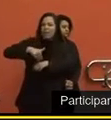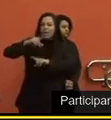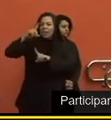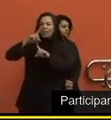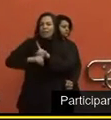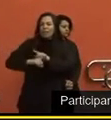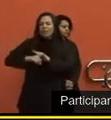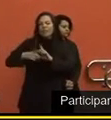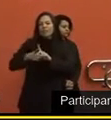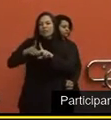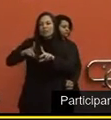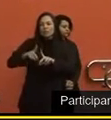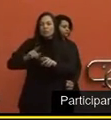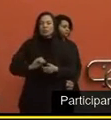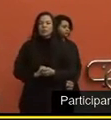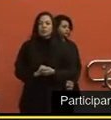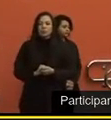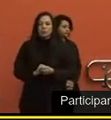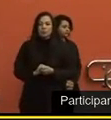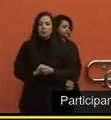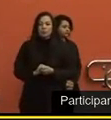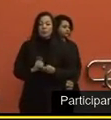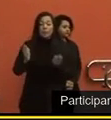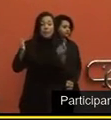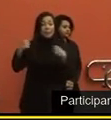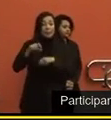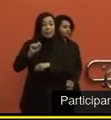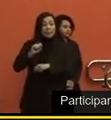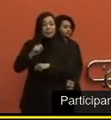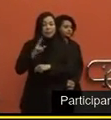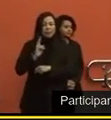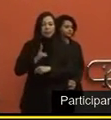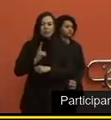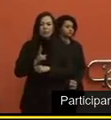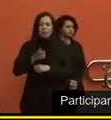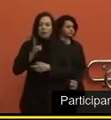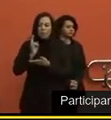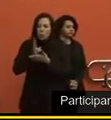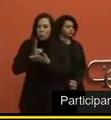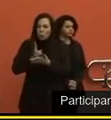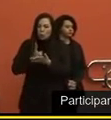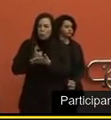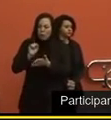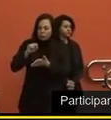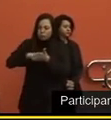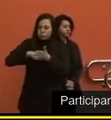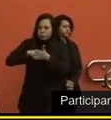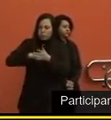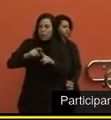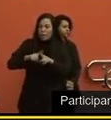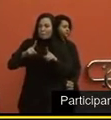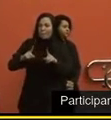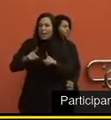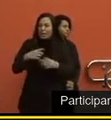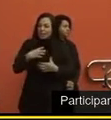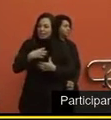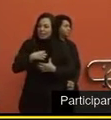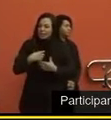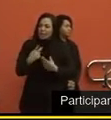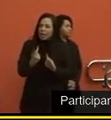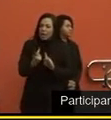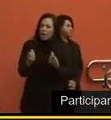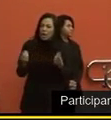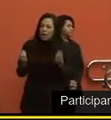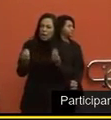Estado Democrático de Direito. Precisamos ser combativos e perspicazes, mas não menos sensíveis